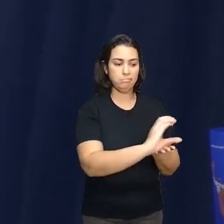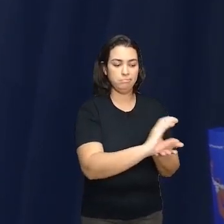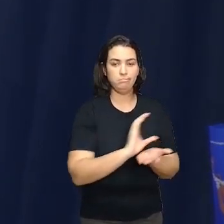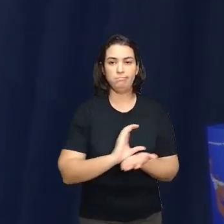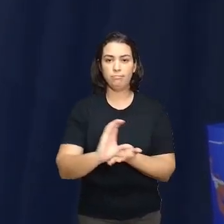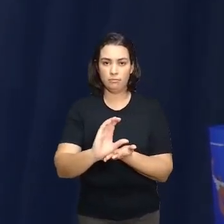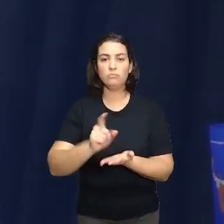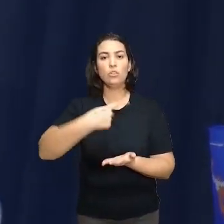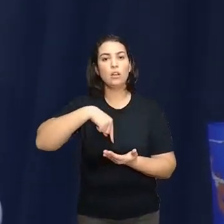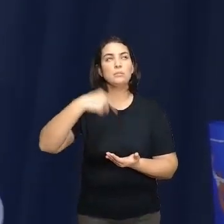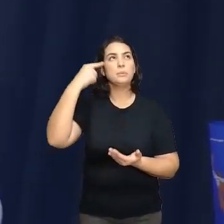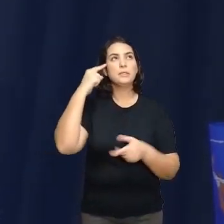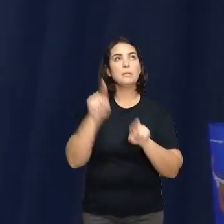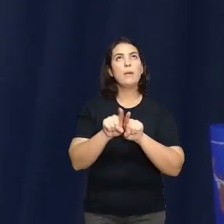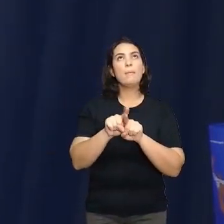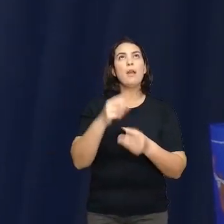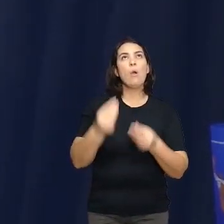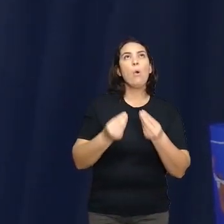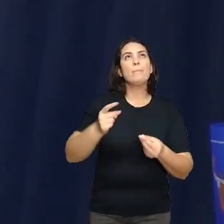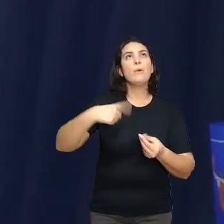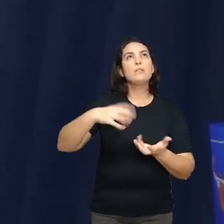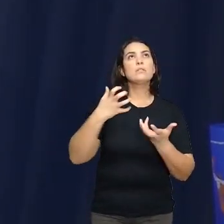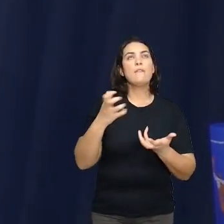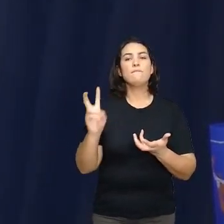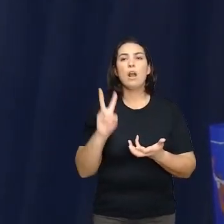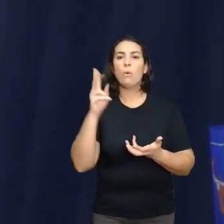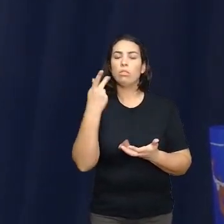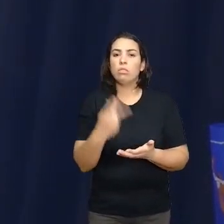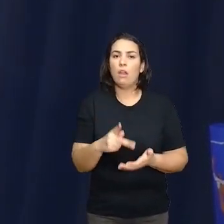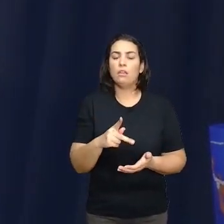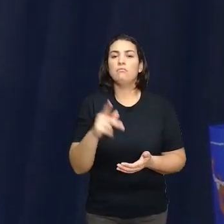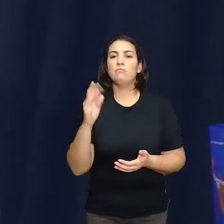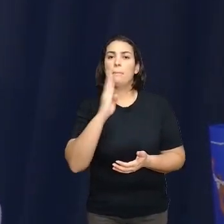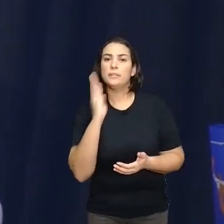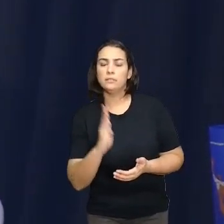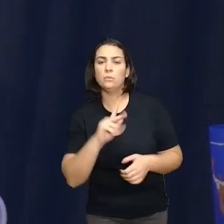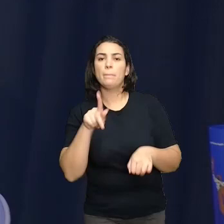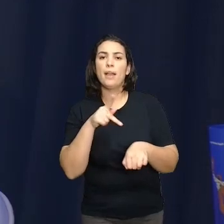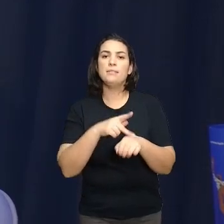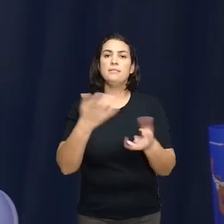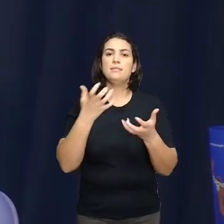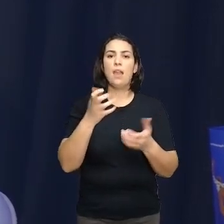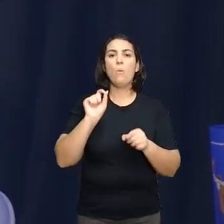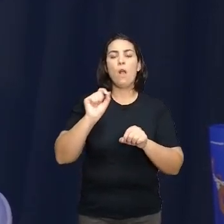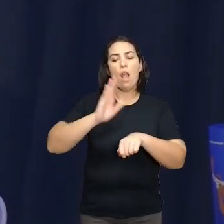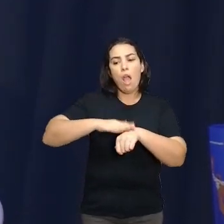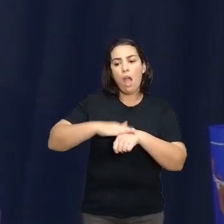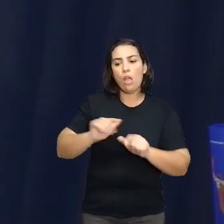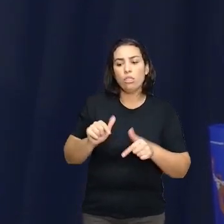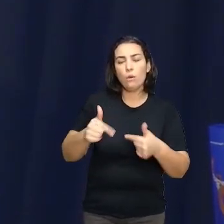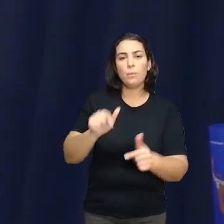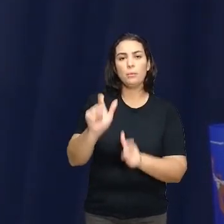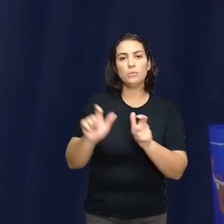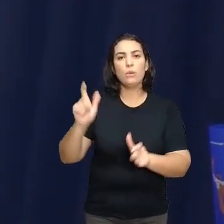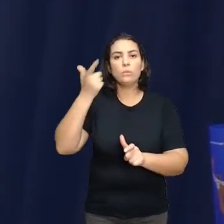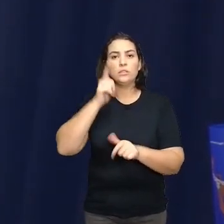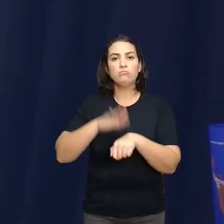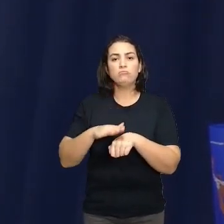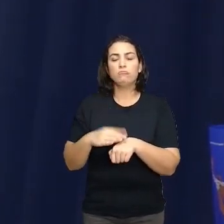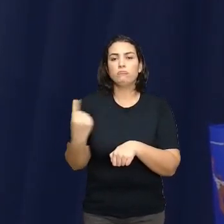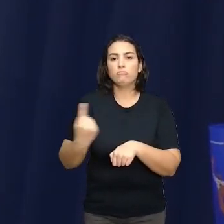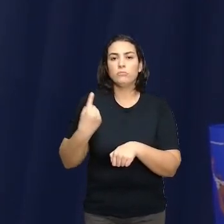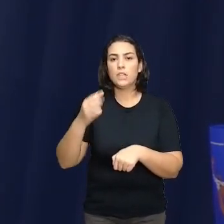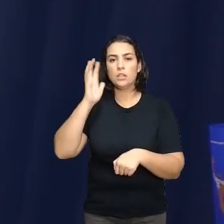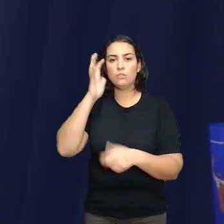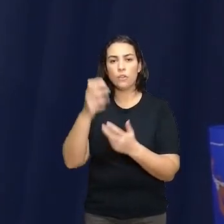quer promover no nosso país? A gente quer promover autonomia, a gente quer promover que as pessoas se sintam protagonistas mesmo